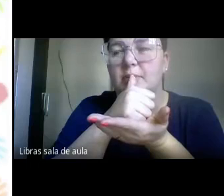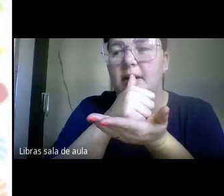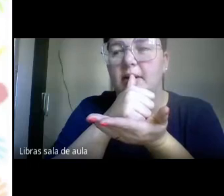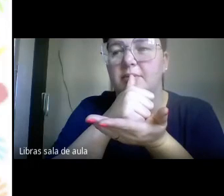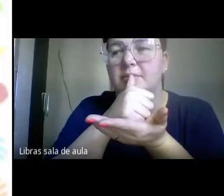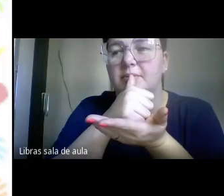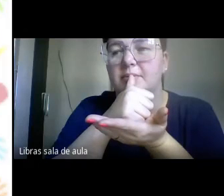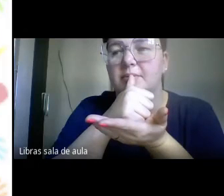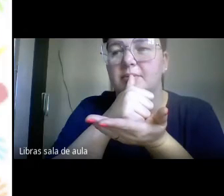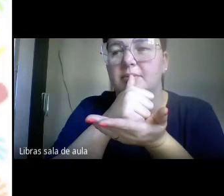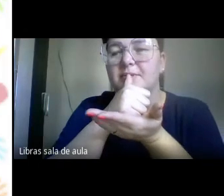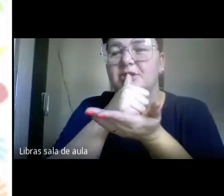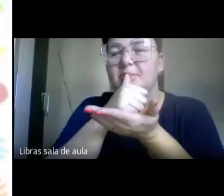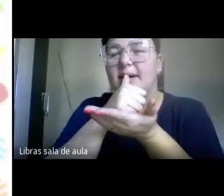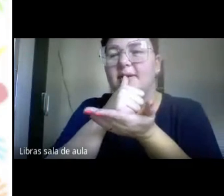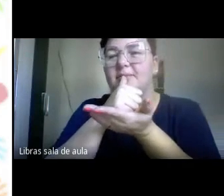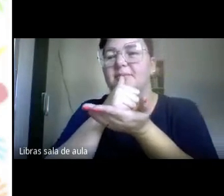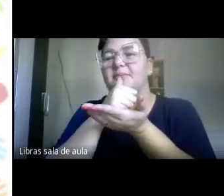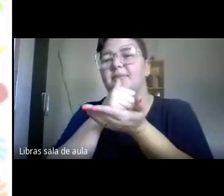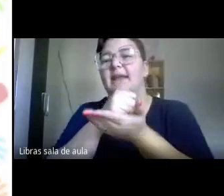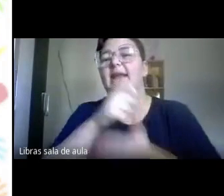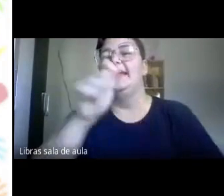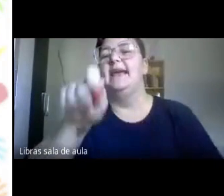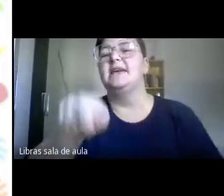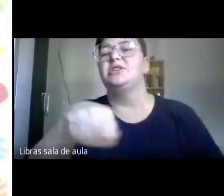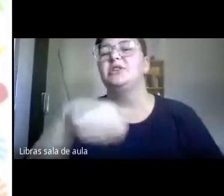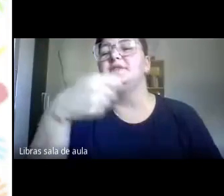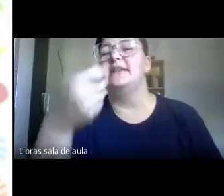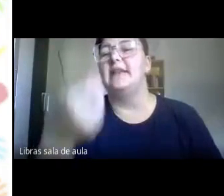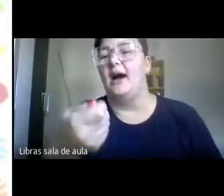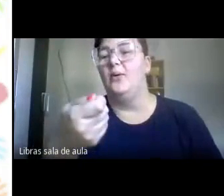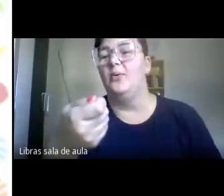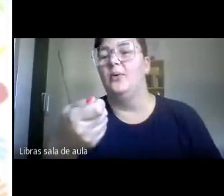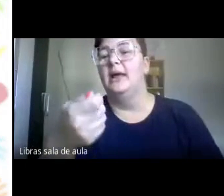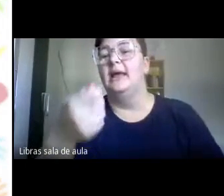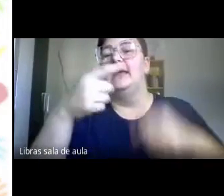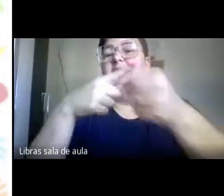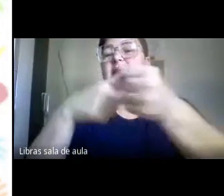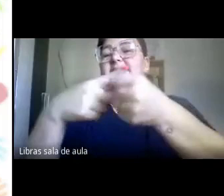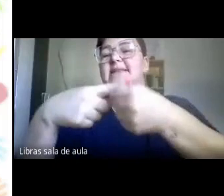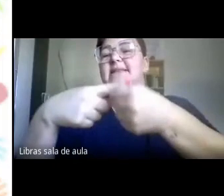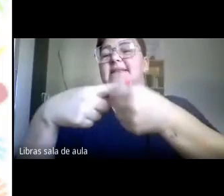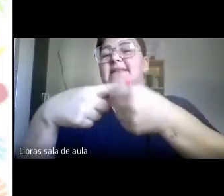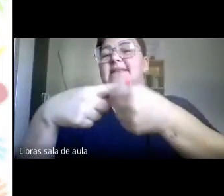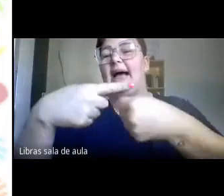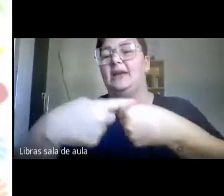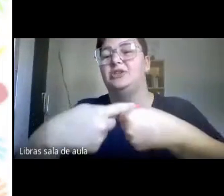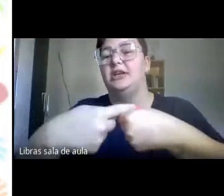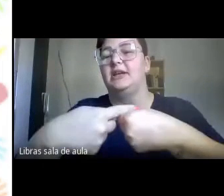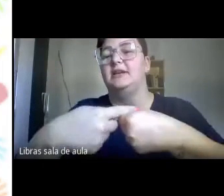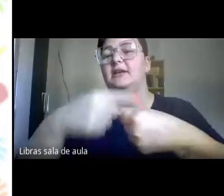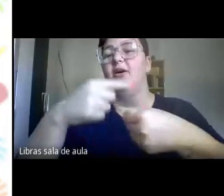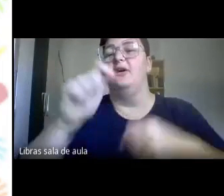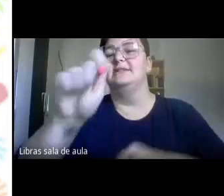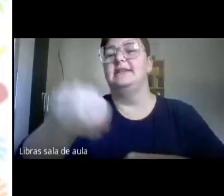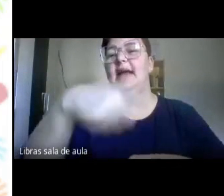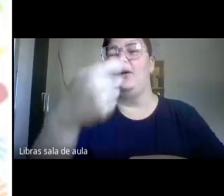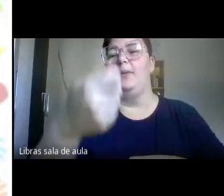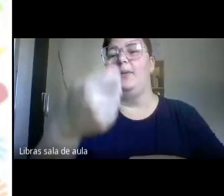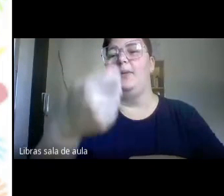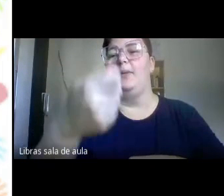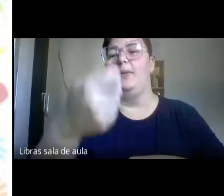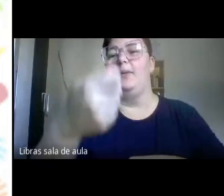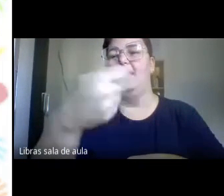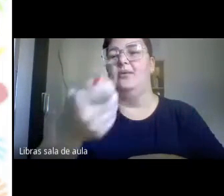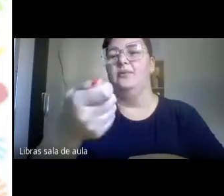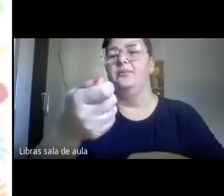de chimarrão. Chimarrão. E este é o sinal da cidade, ó, sinal, a